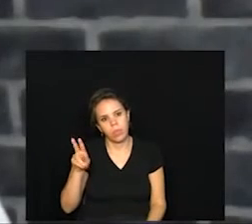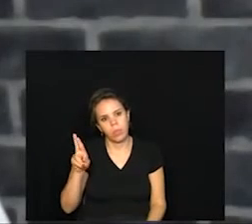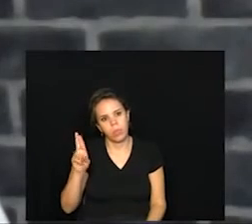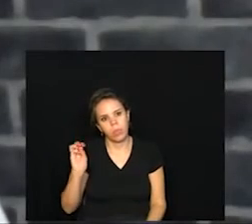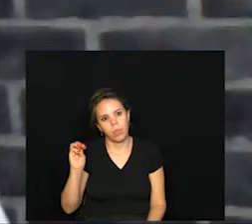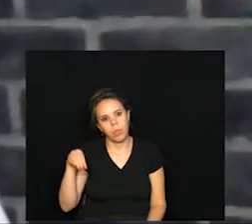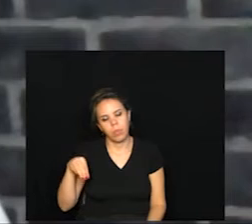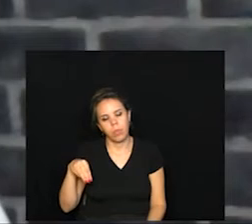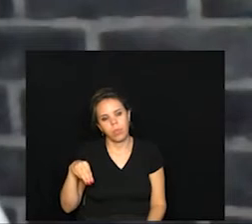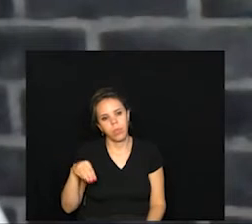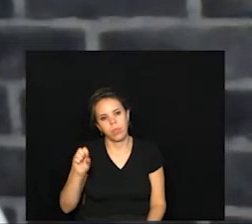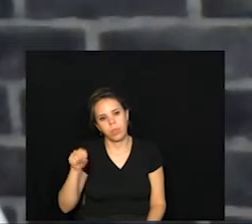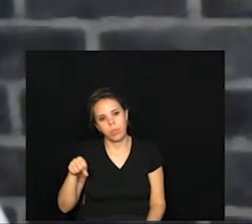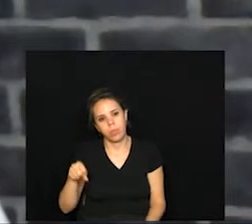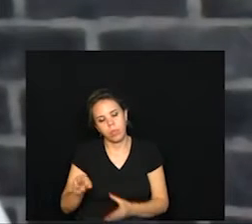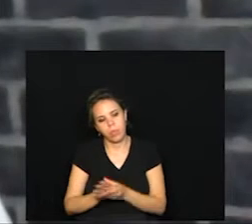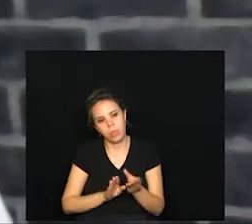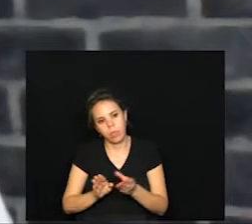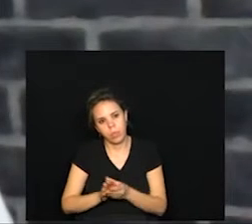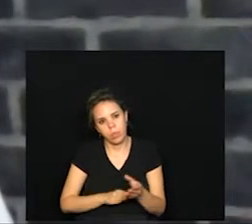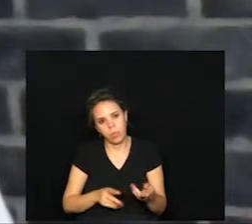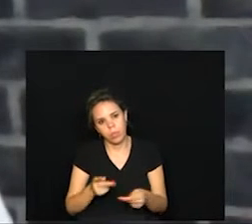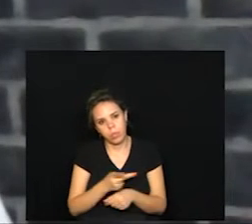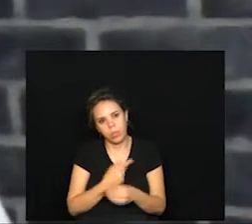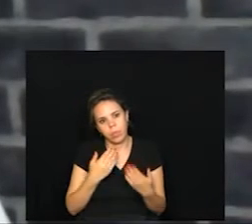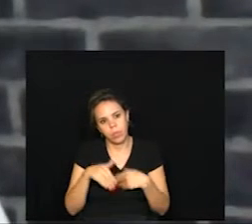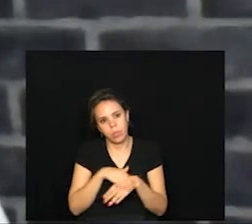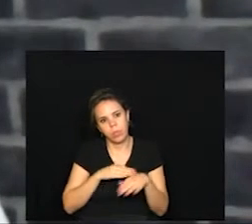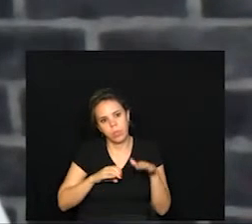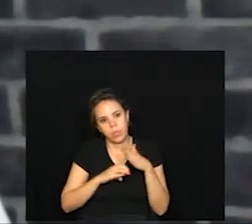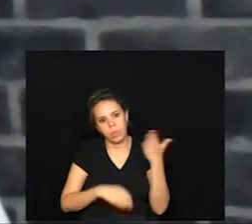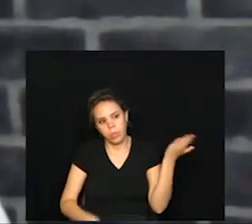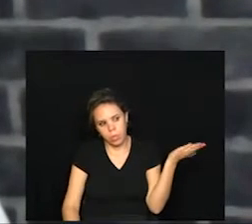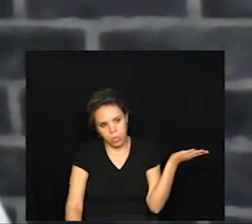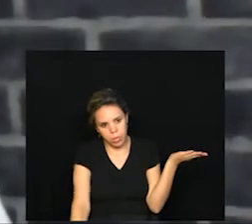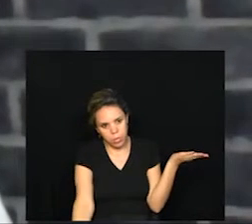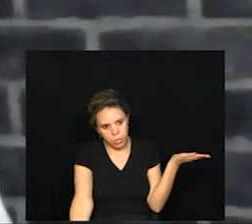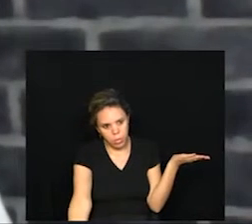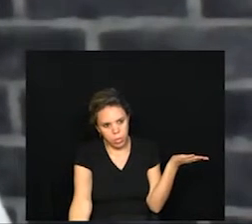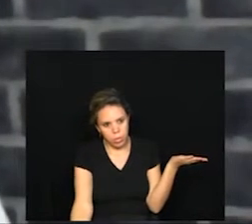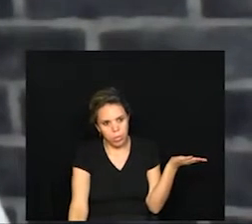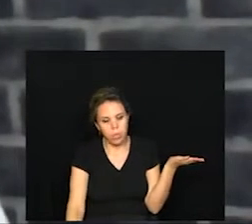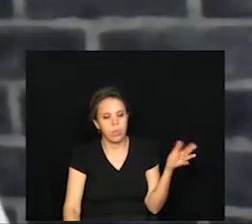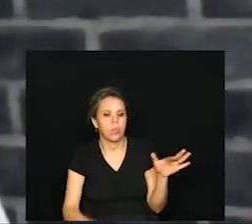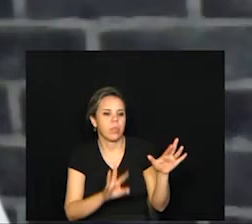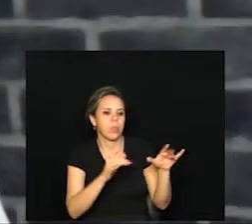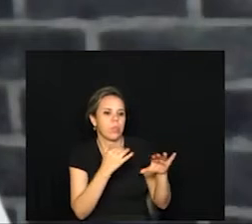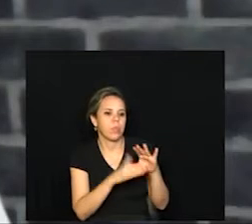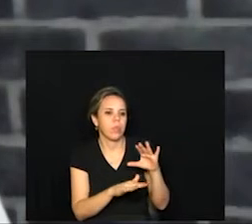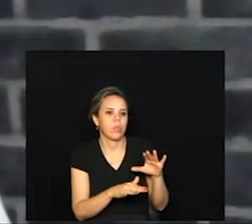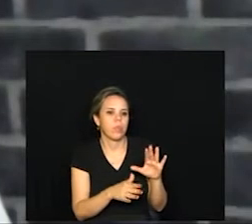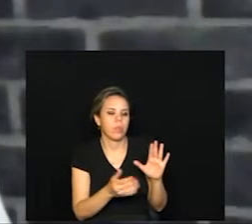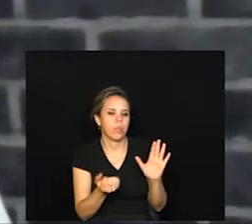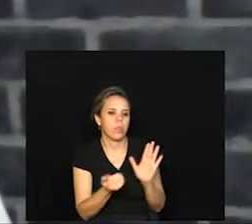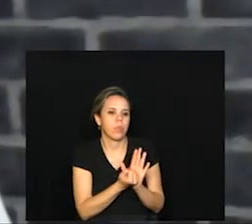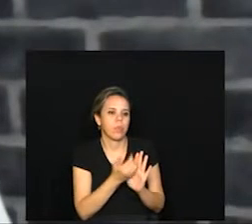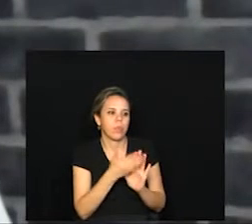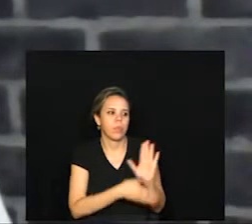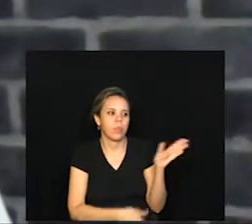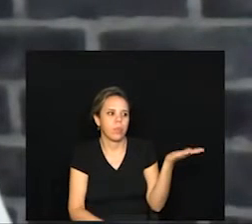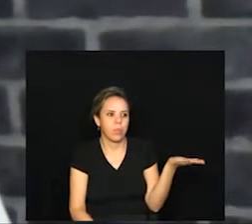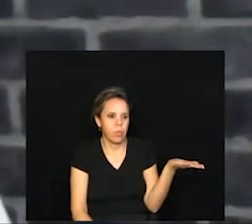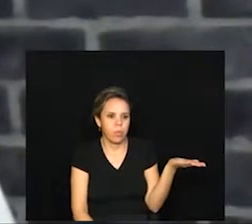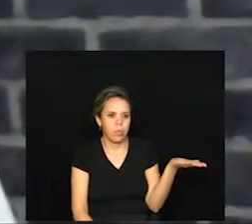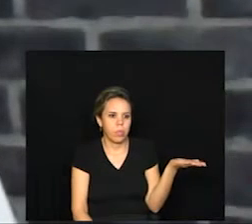Sim, a gente orienta sempre que o consumidor converse com a empresa, que ele mande um e-mail, ele tenha um protocolo